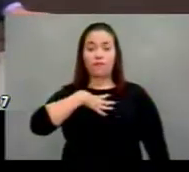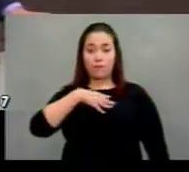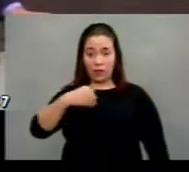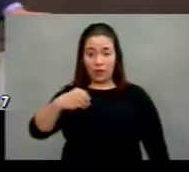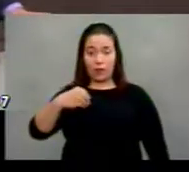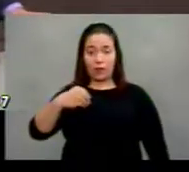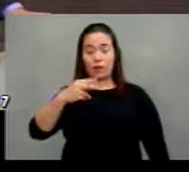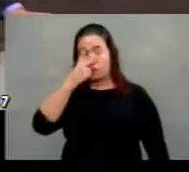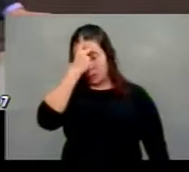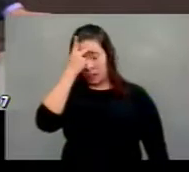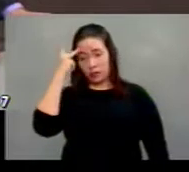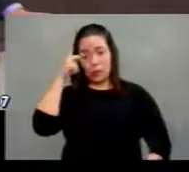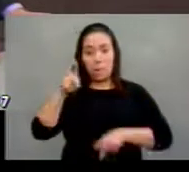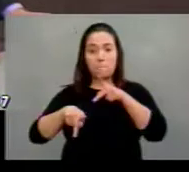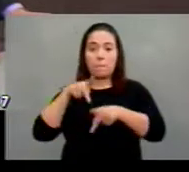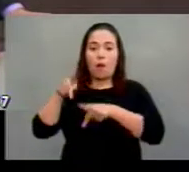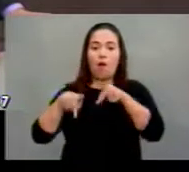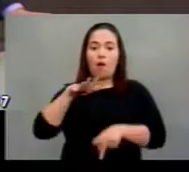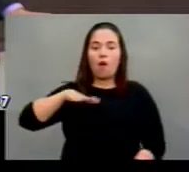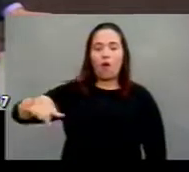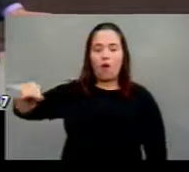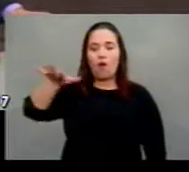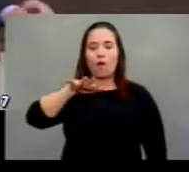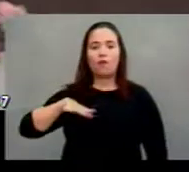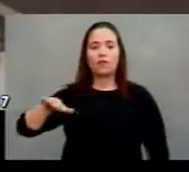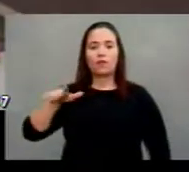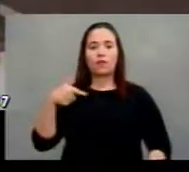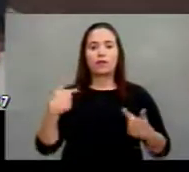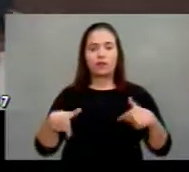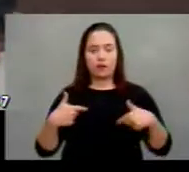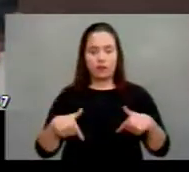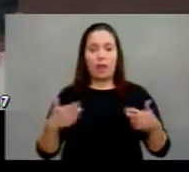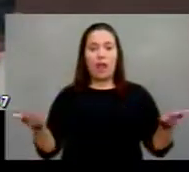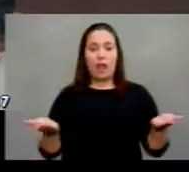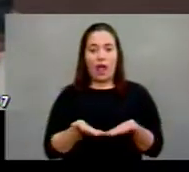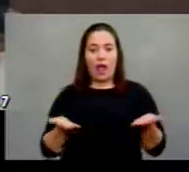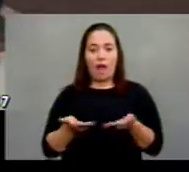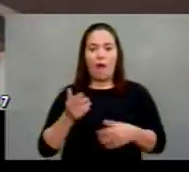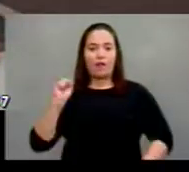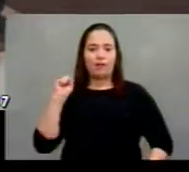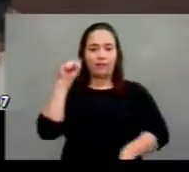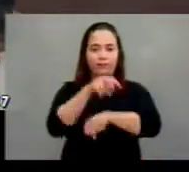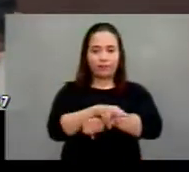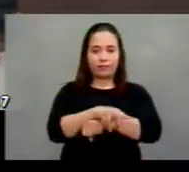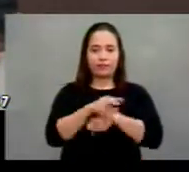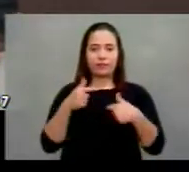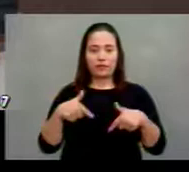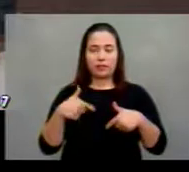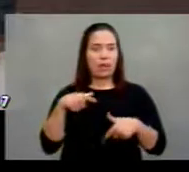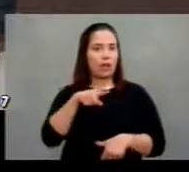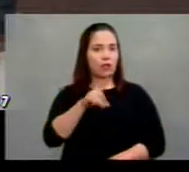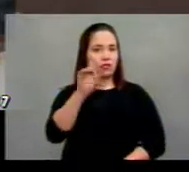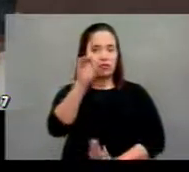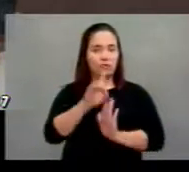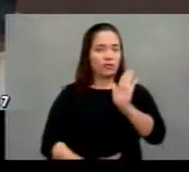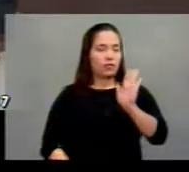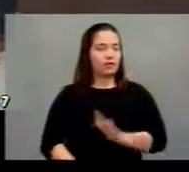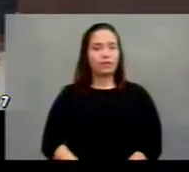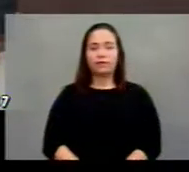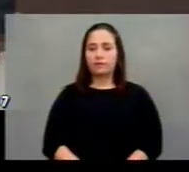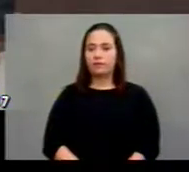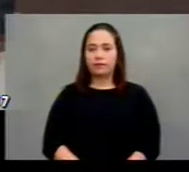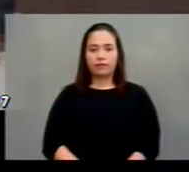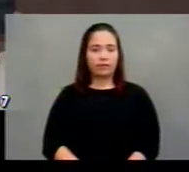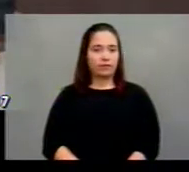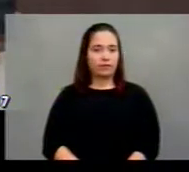filhos da classe trabalhadora, que estão agora entrando no mercado de trabalho, eles não vão ter direitos que a geração